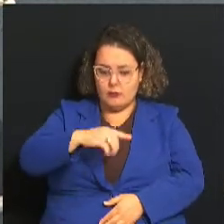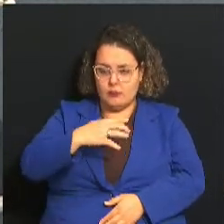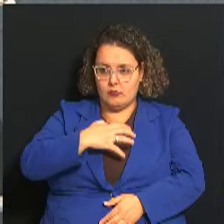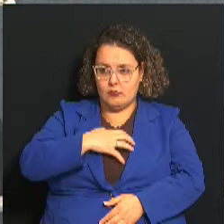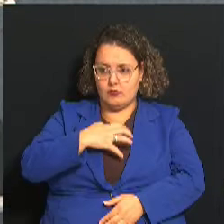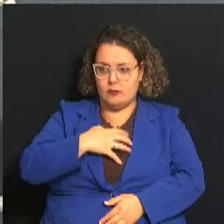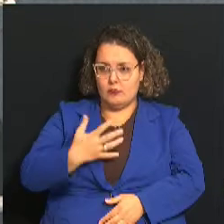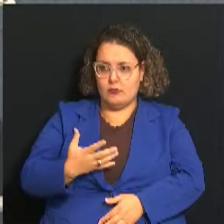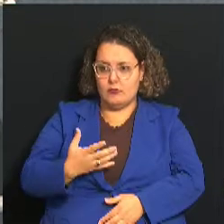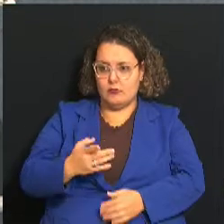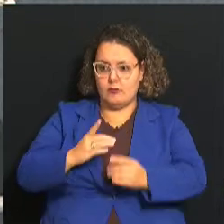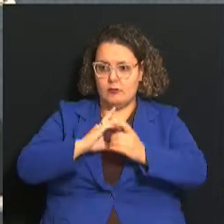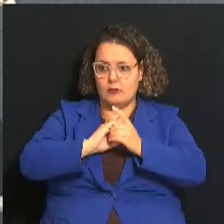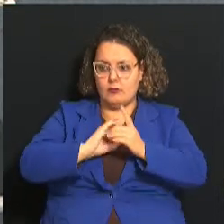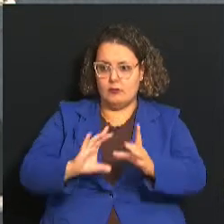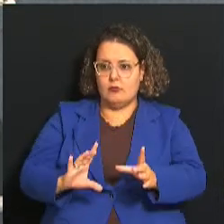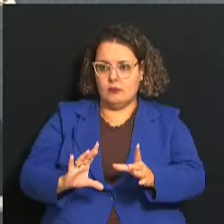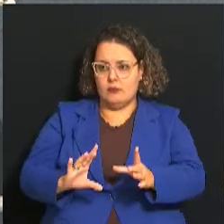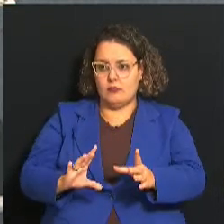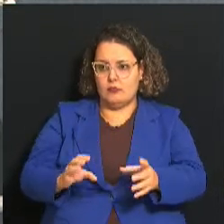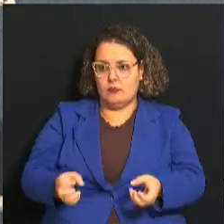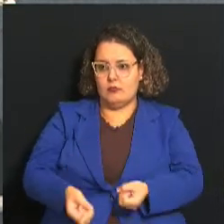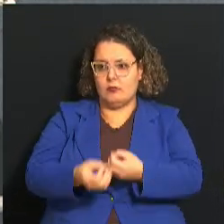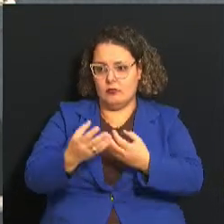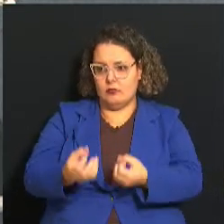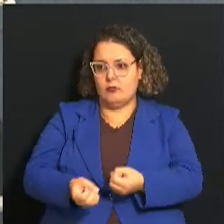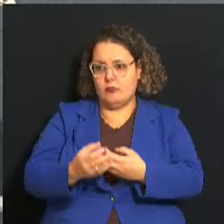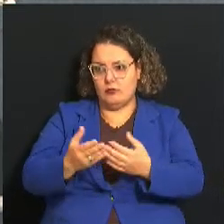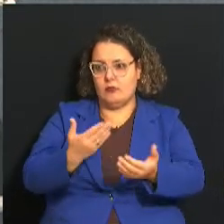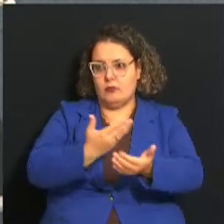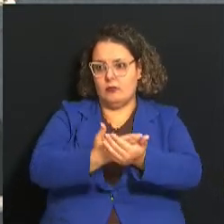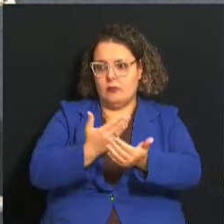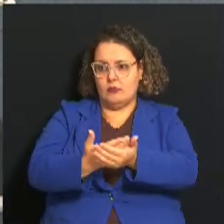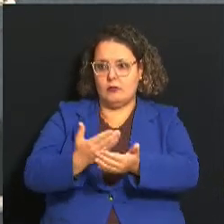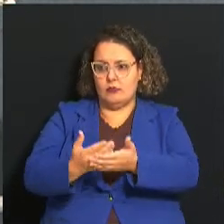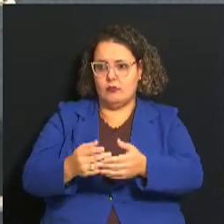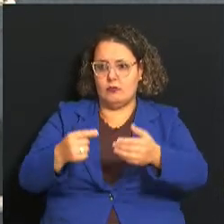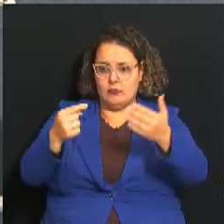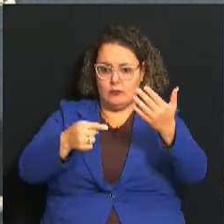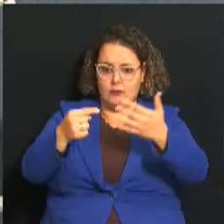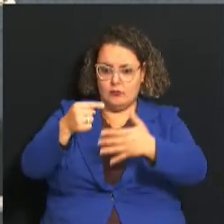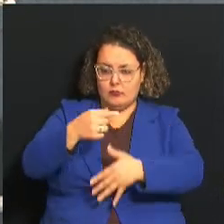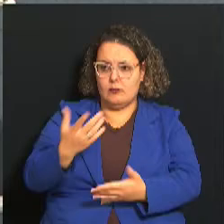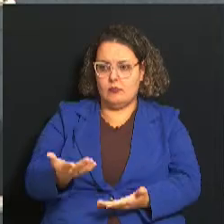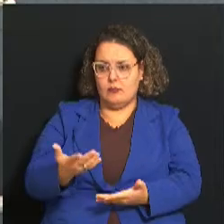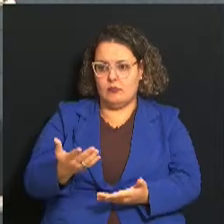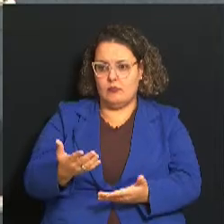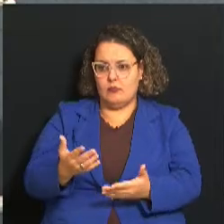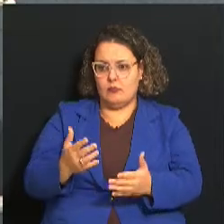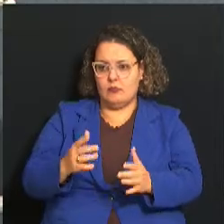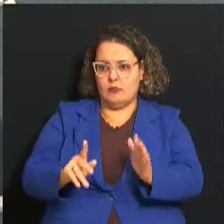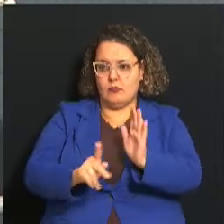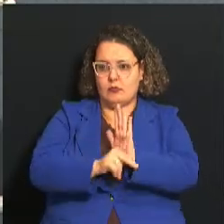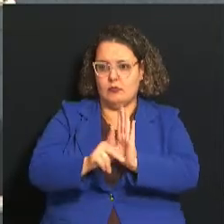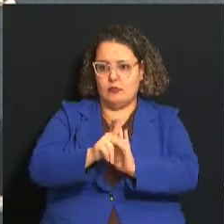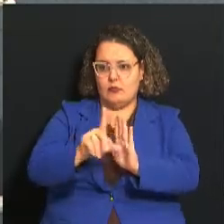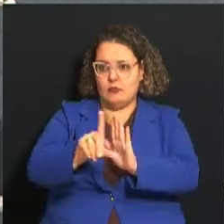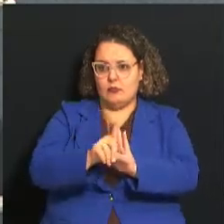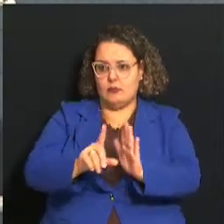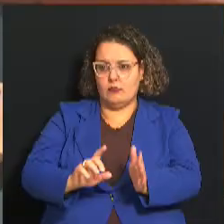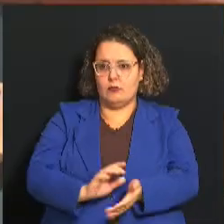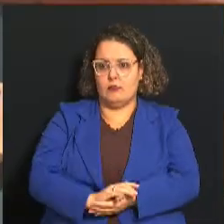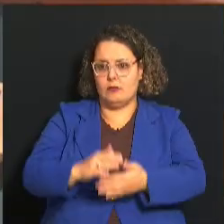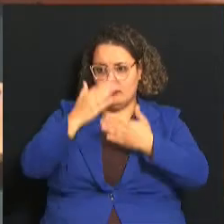gente democratizar informações e estudar melhor essas questões, principalmente em relação aos projetos de lei.